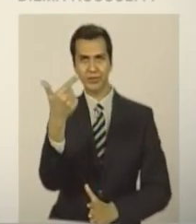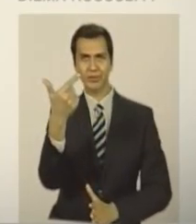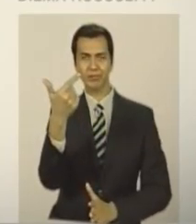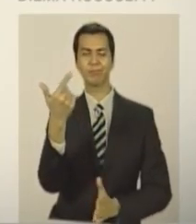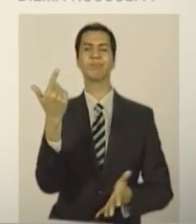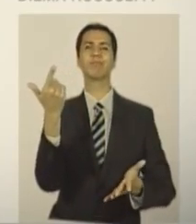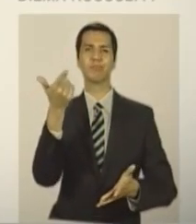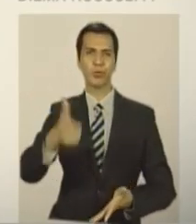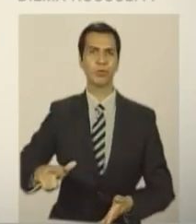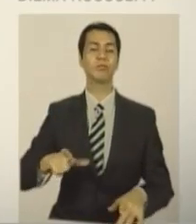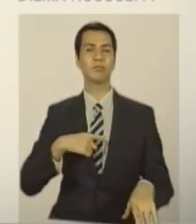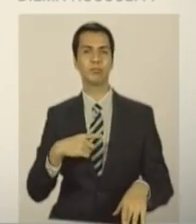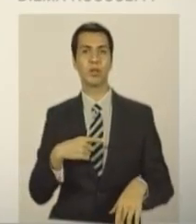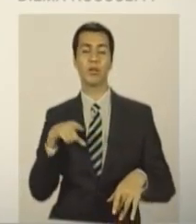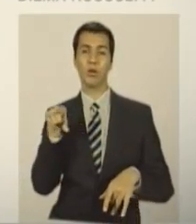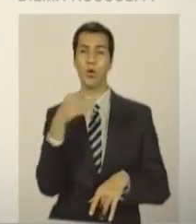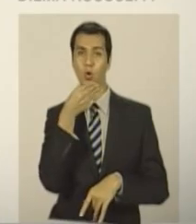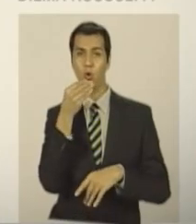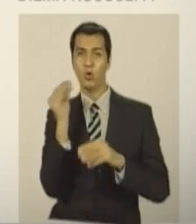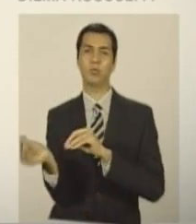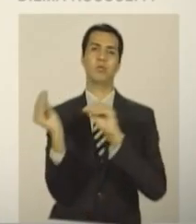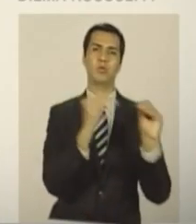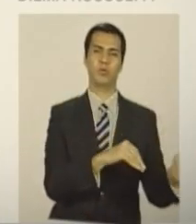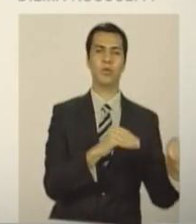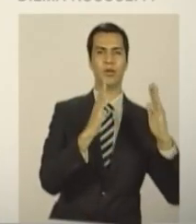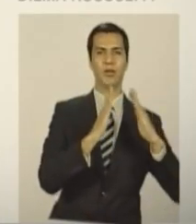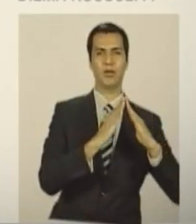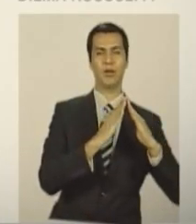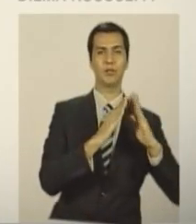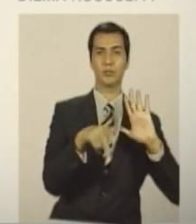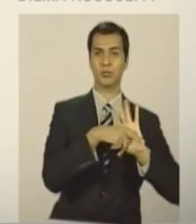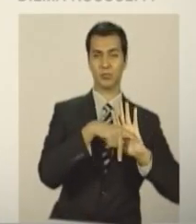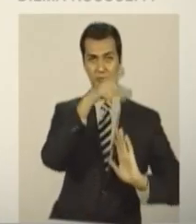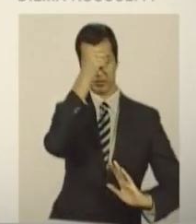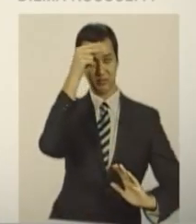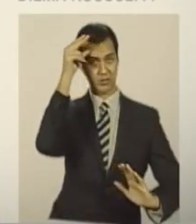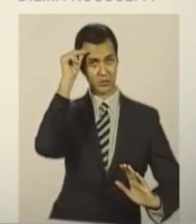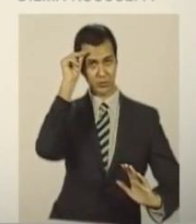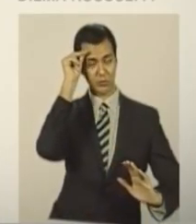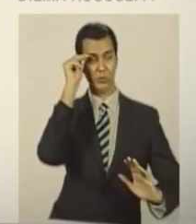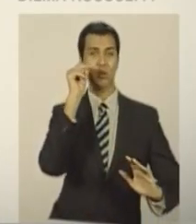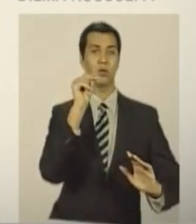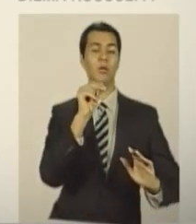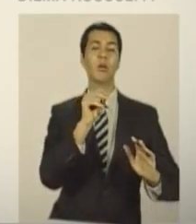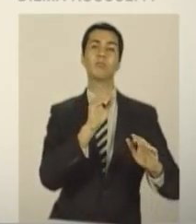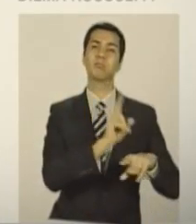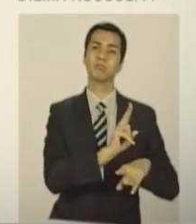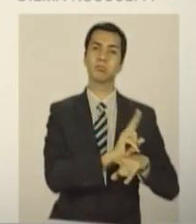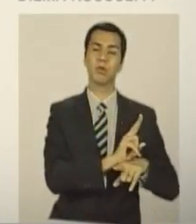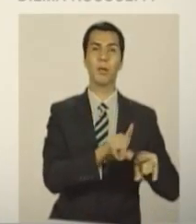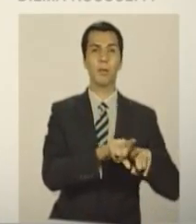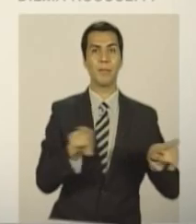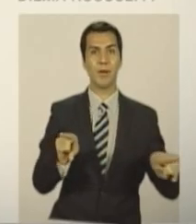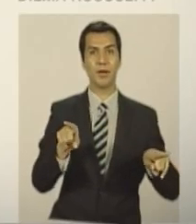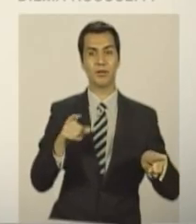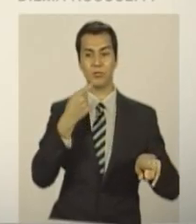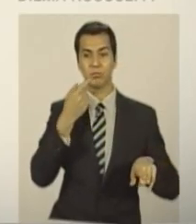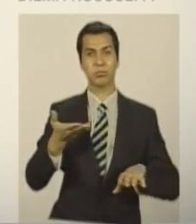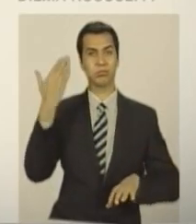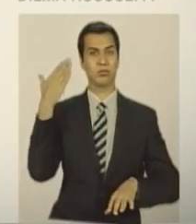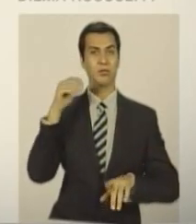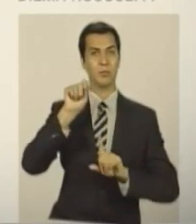e teve que viver com a família em um abrigo da prefeitura. Mas em setembro deste ano, ele recebeu um apartamento do Minha Casa